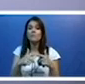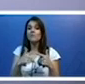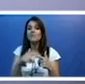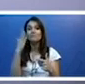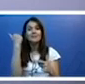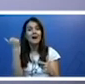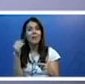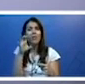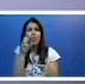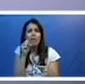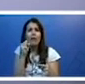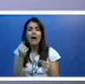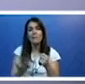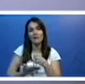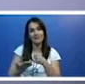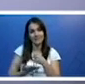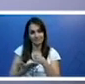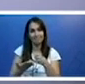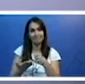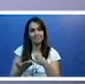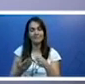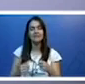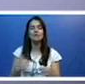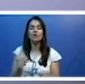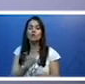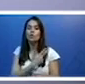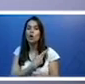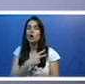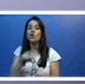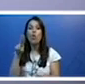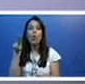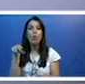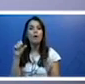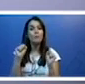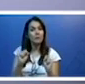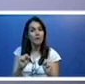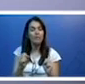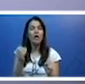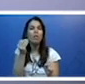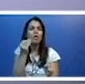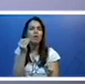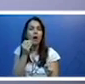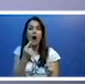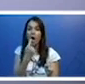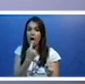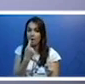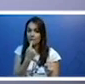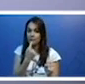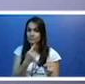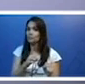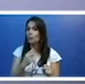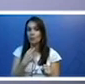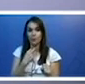indica uma substância básica. Além disso, nunca devemos provar uma substância que não seja um